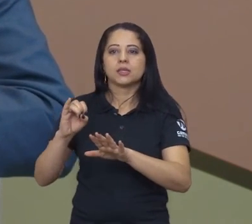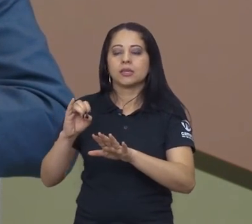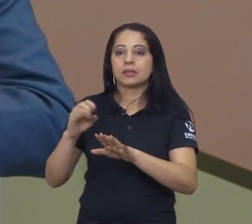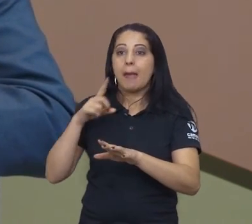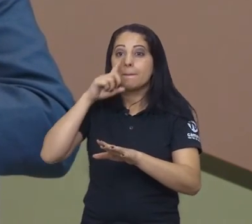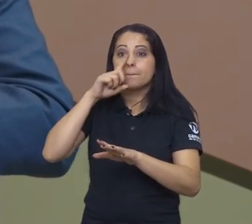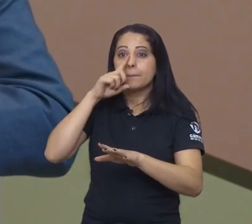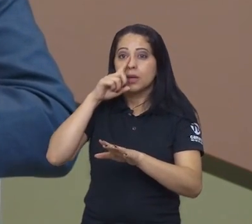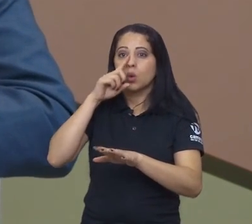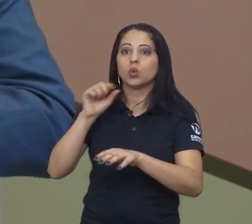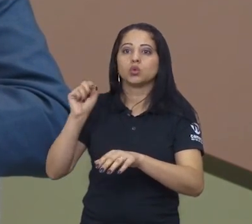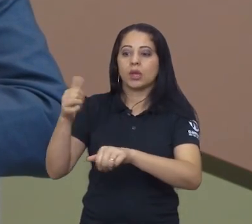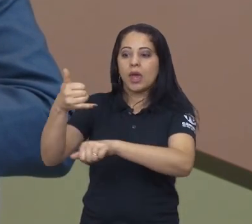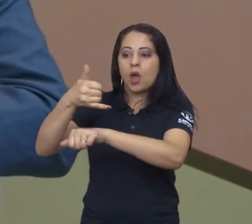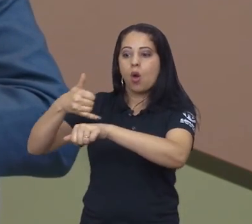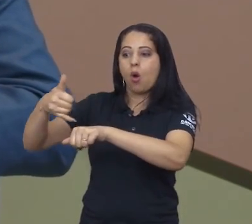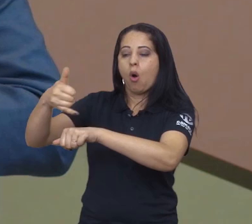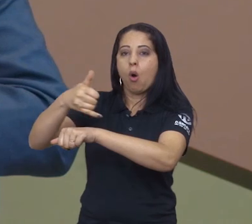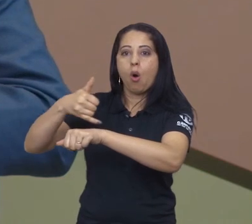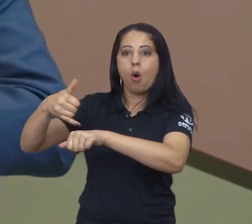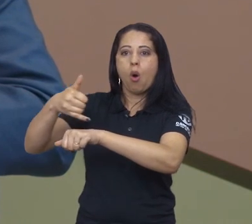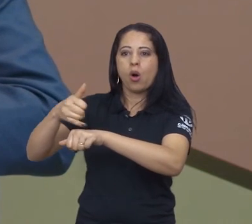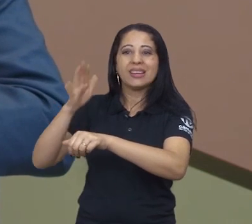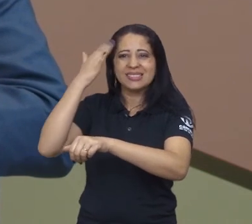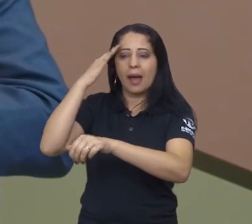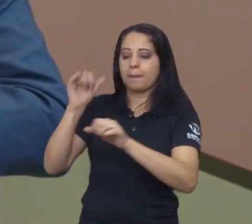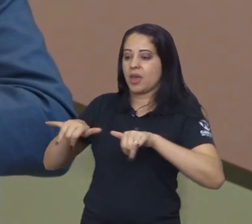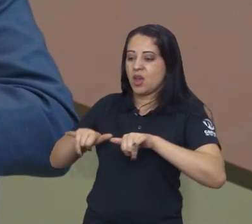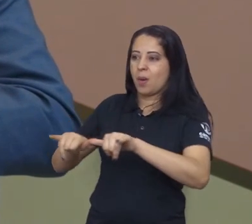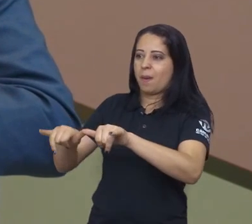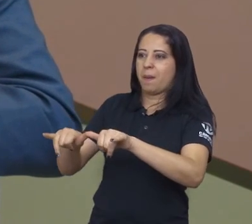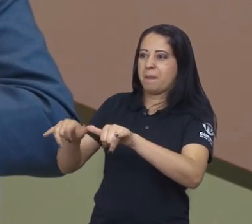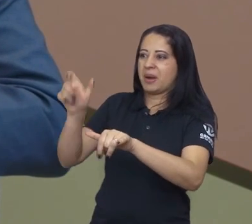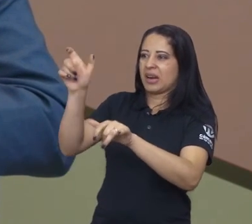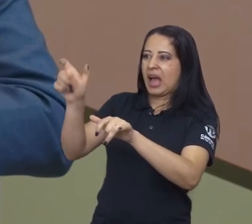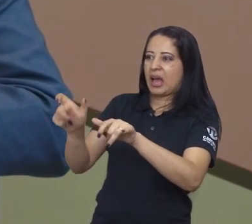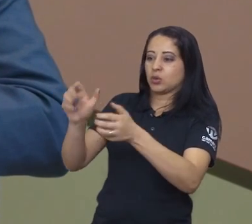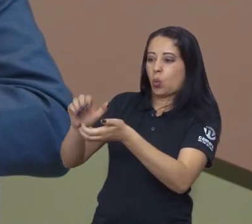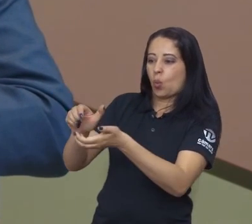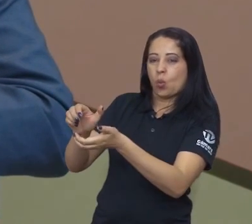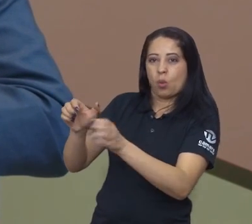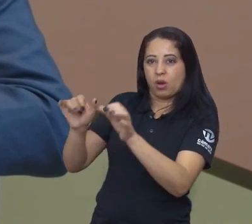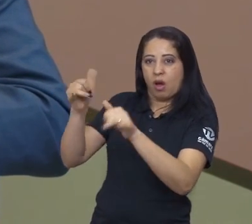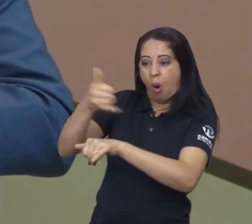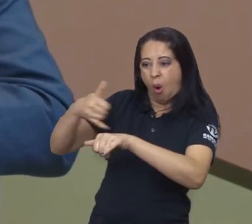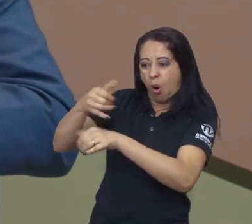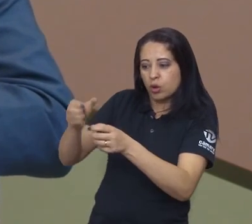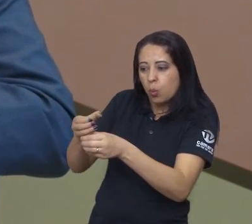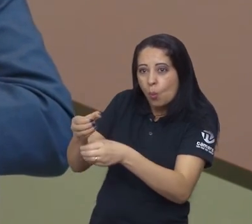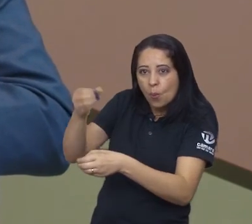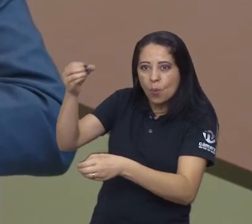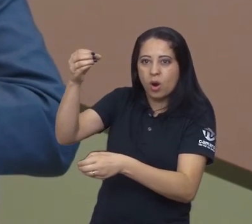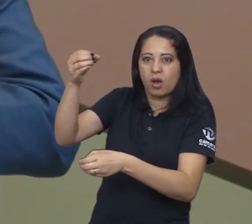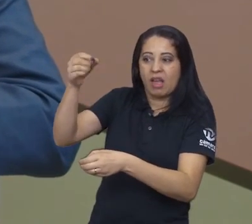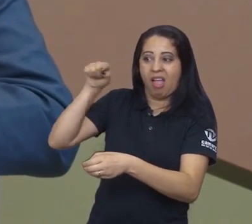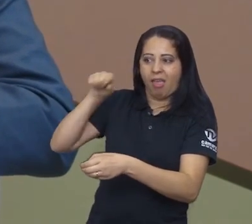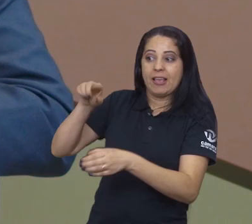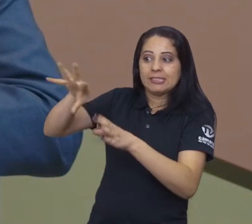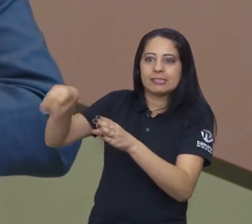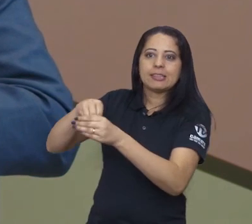olhos refinados esses que ficam nas gôndolas óleo de soja Girassol canola porque eles são altamente